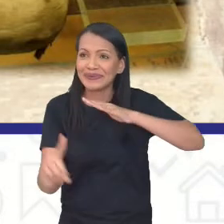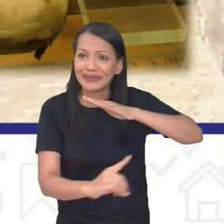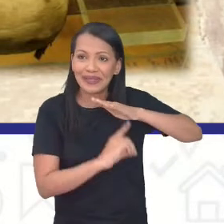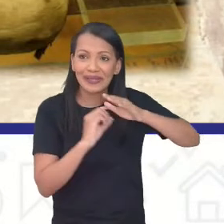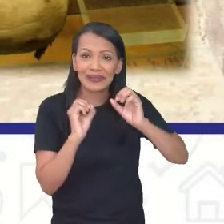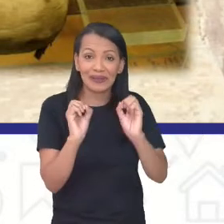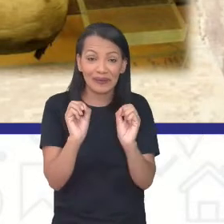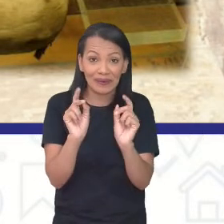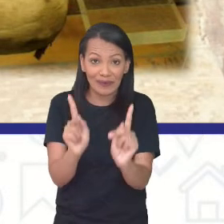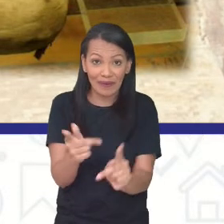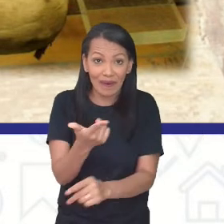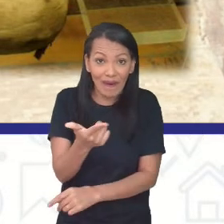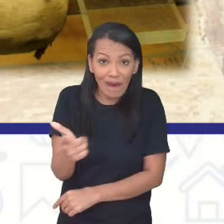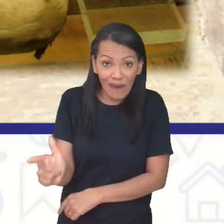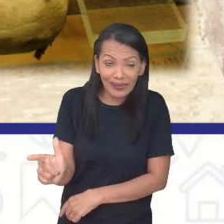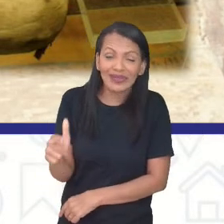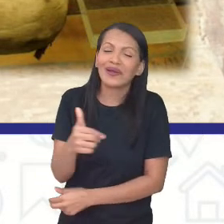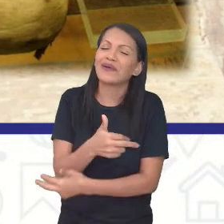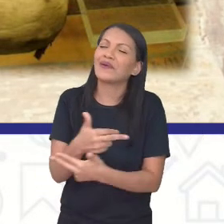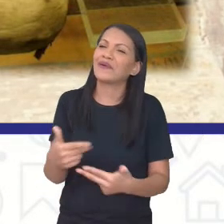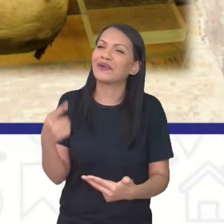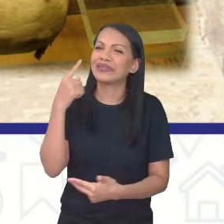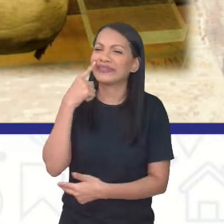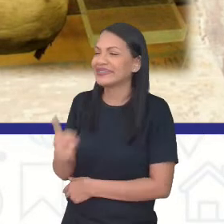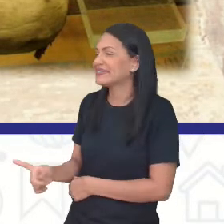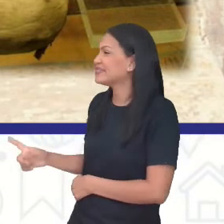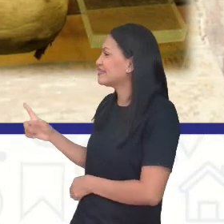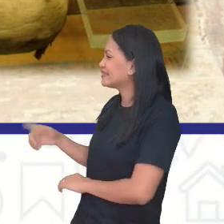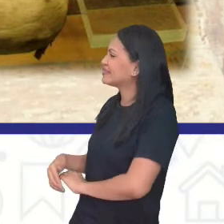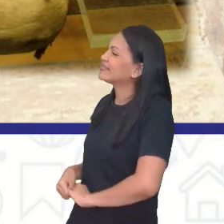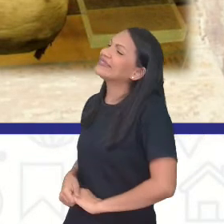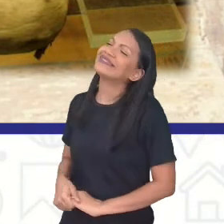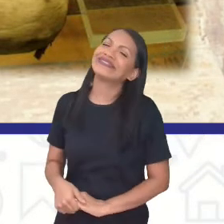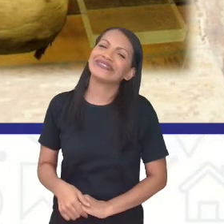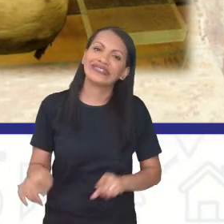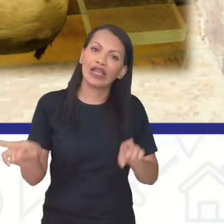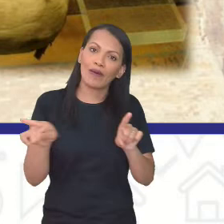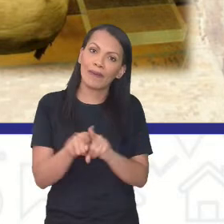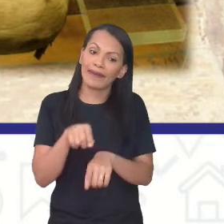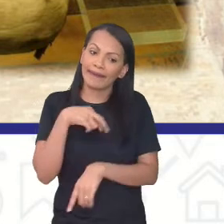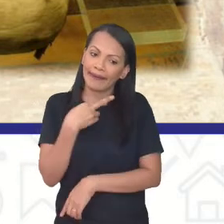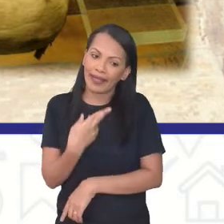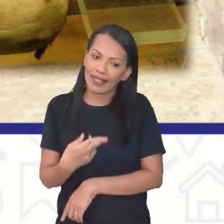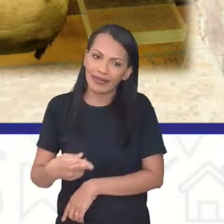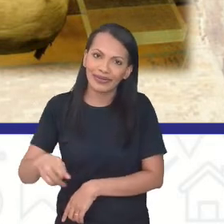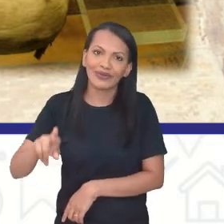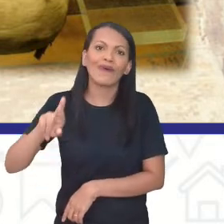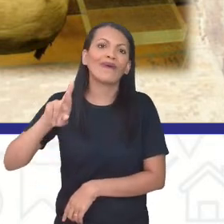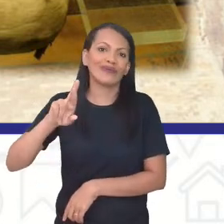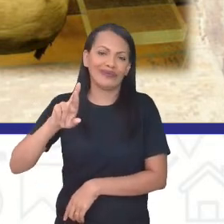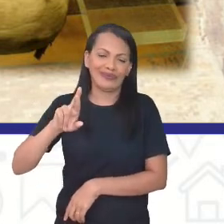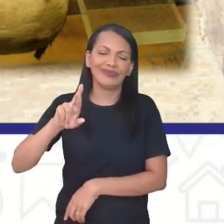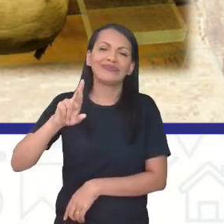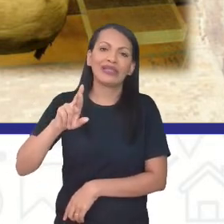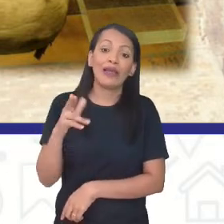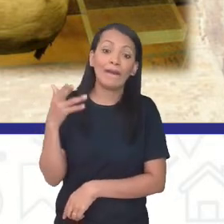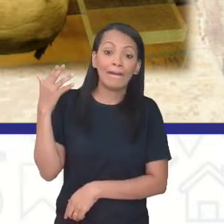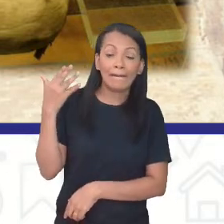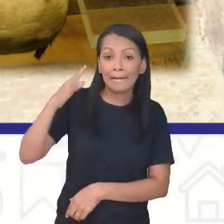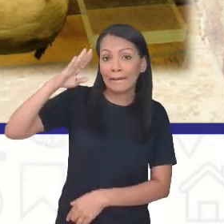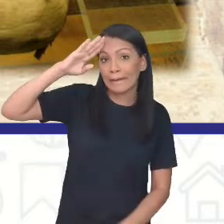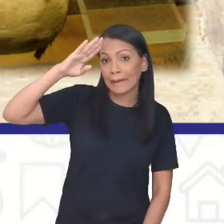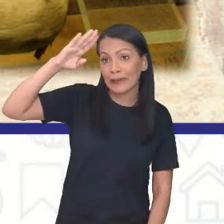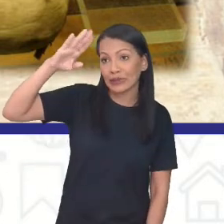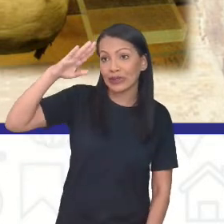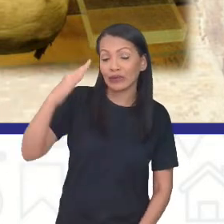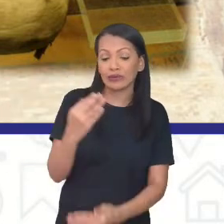ok? Outra coisa, devido a essa questão religiosa, eles, principalmente a questão